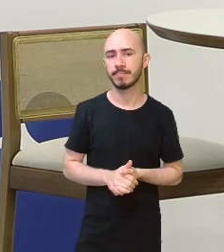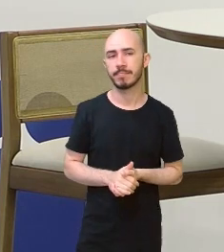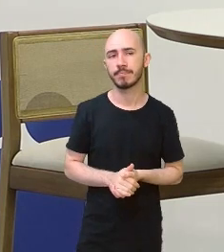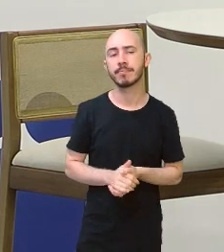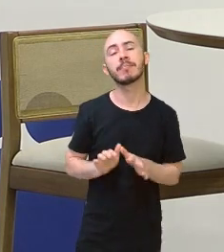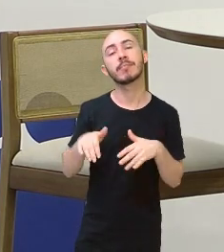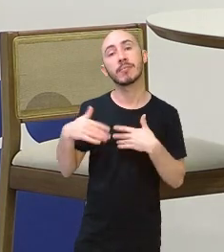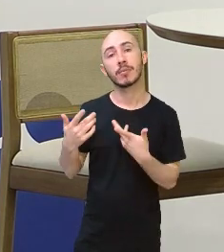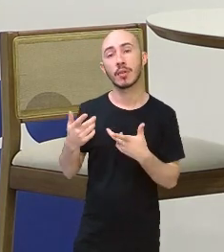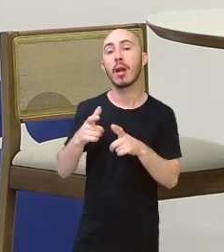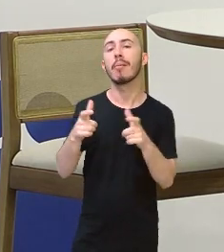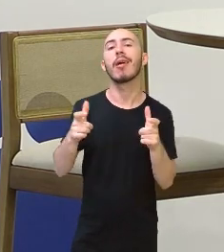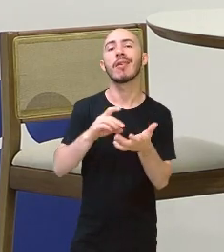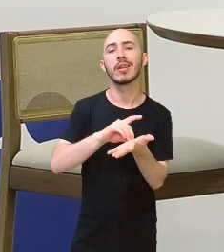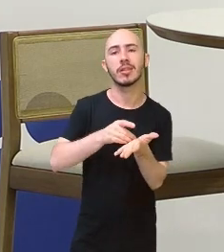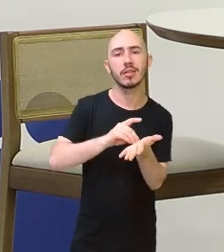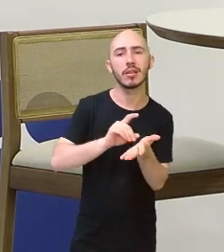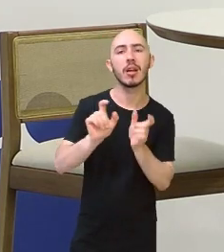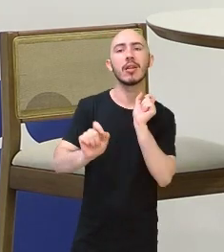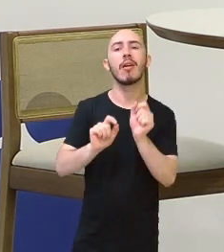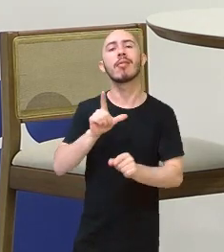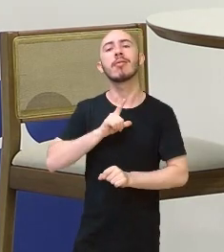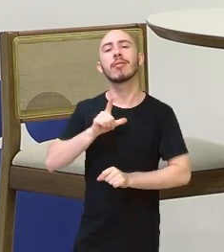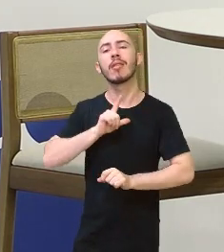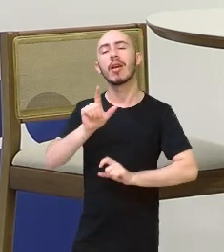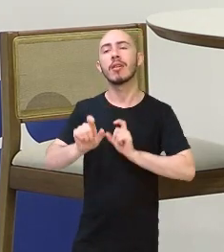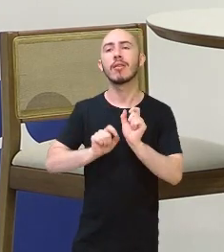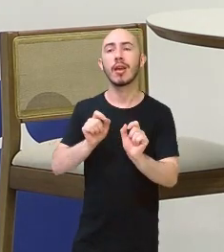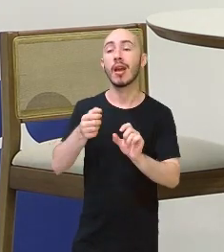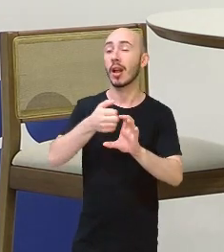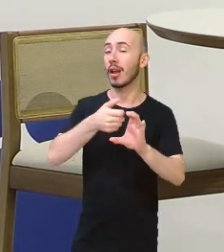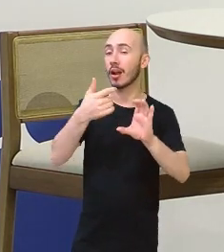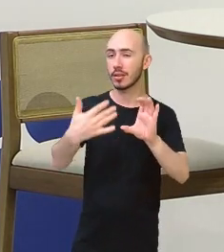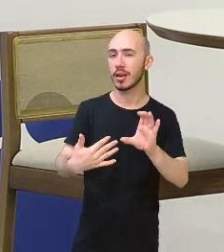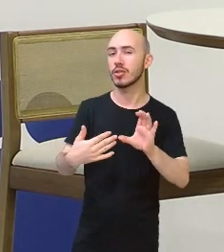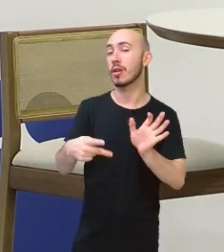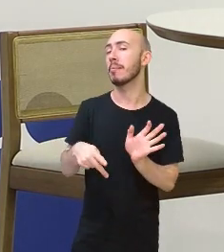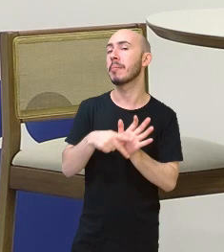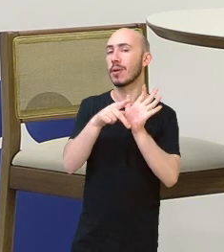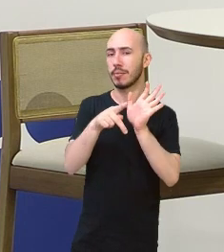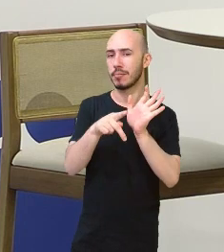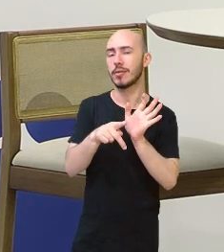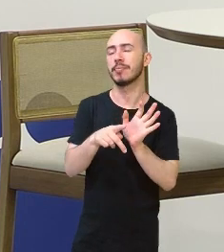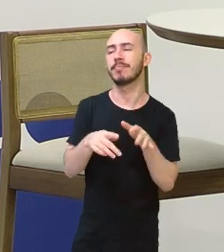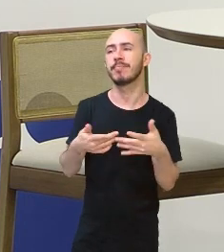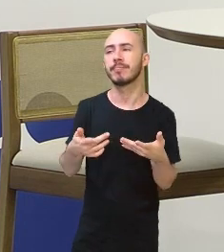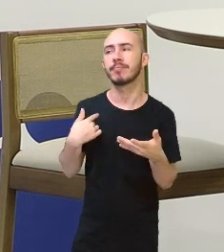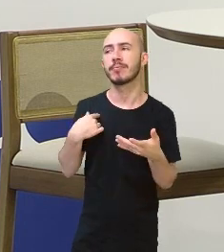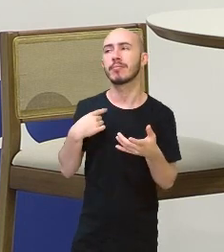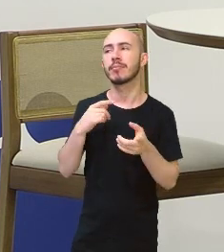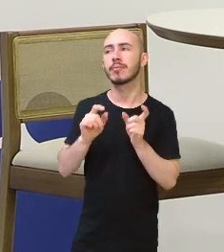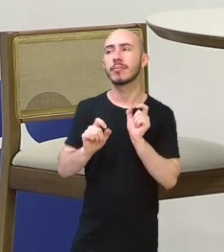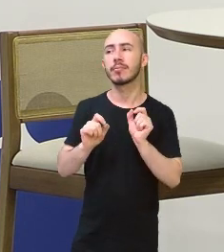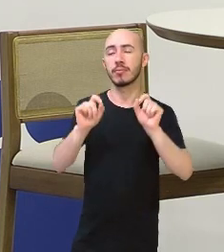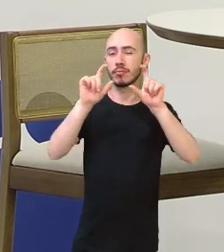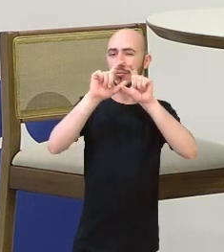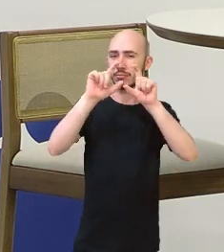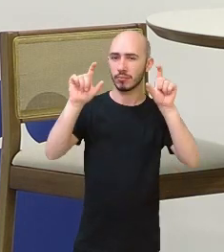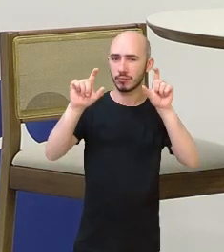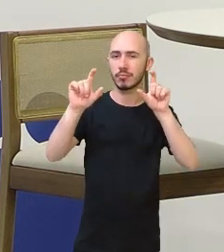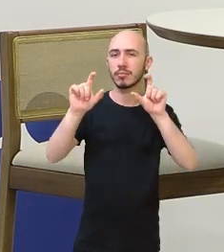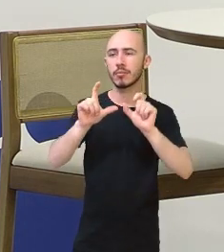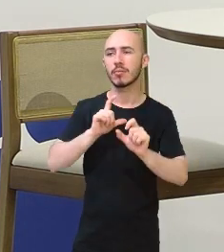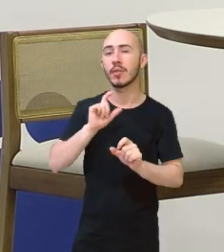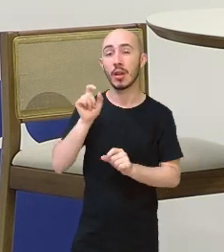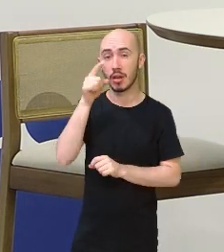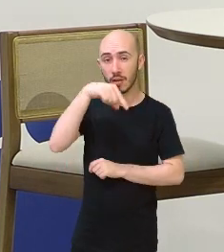os dicionários, ele tem uma característica bem especial, que lá em cima, toda